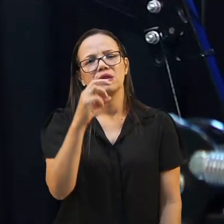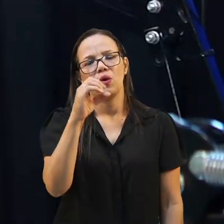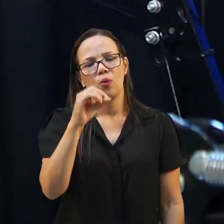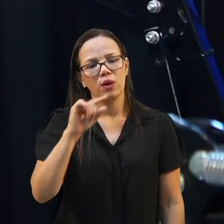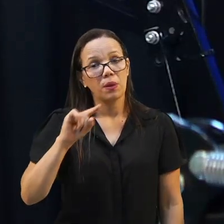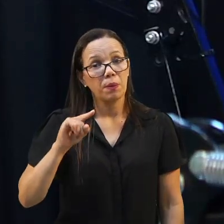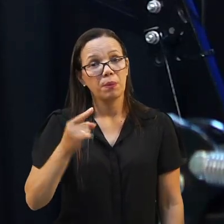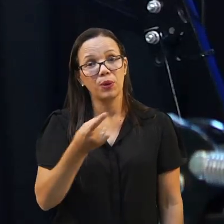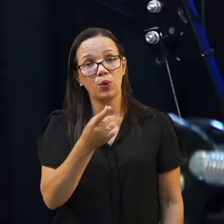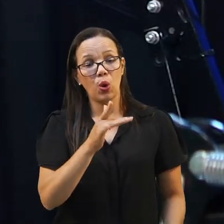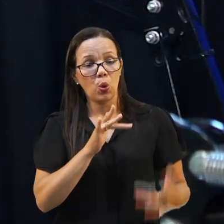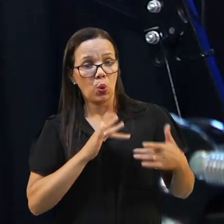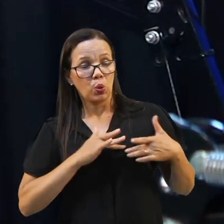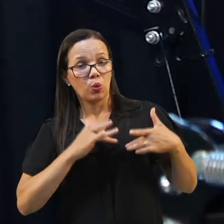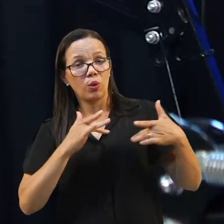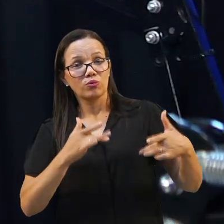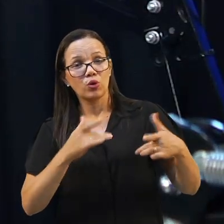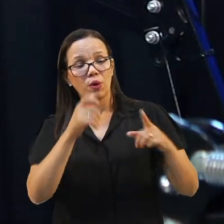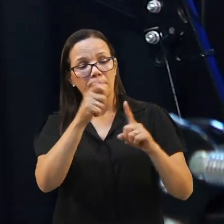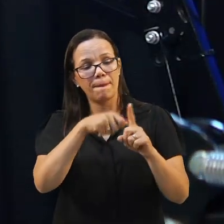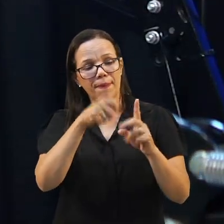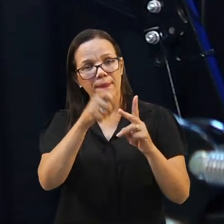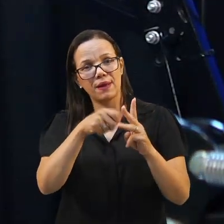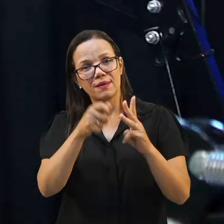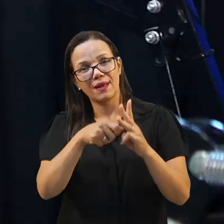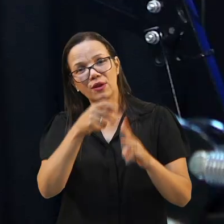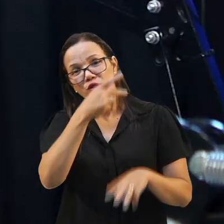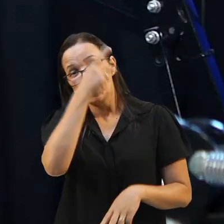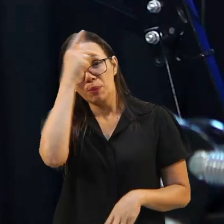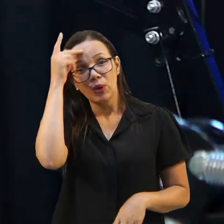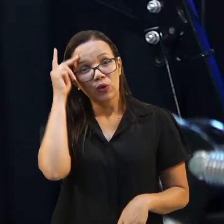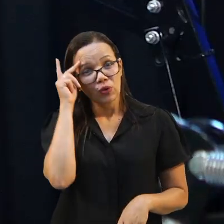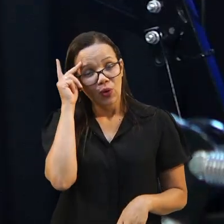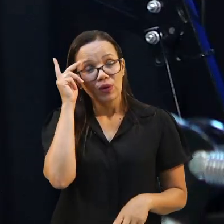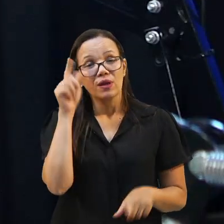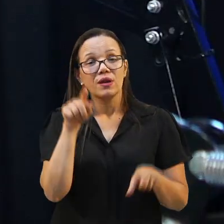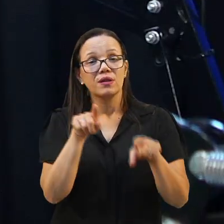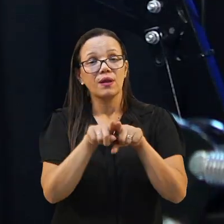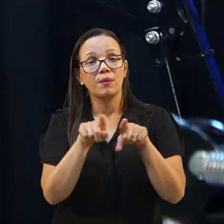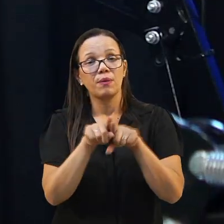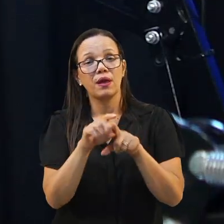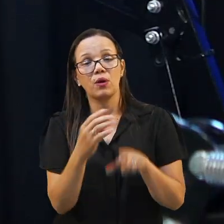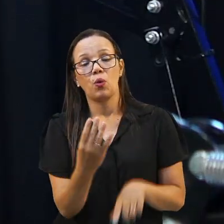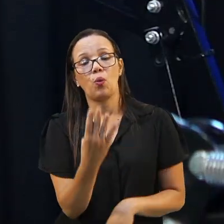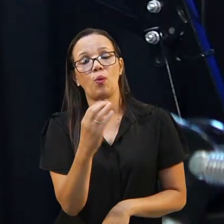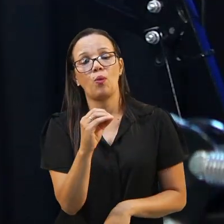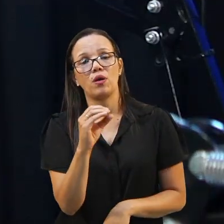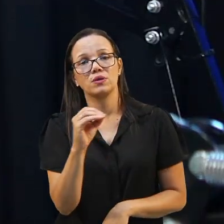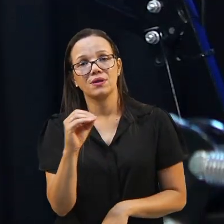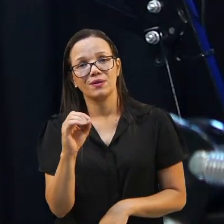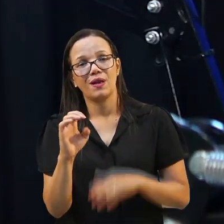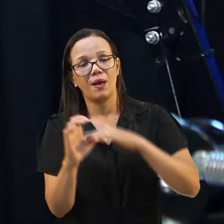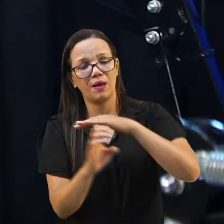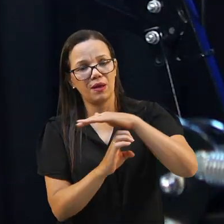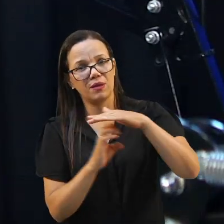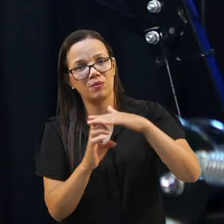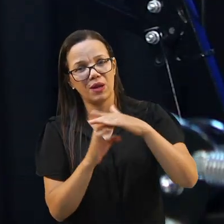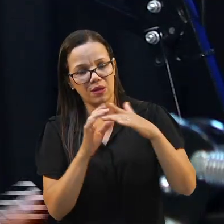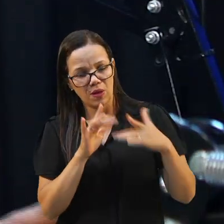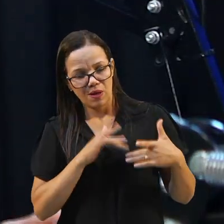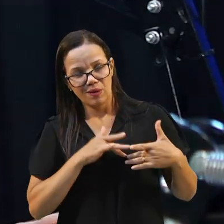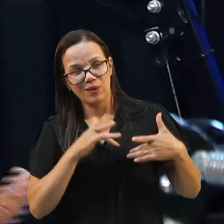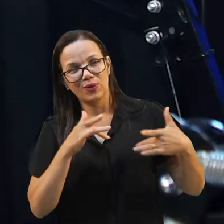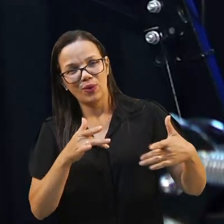doações mensais de pessoa física e temos da ordem de 400 empresas, além de todos os